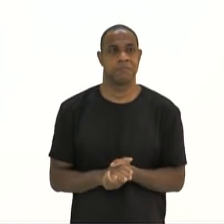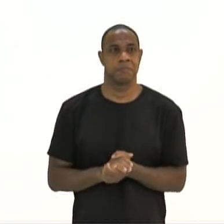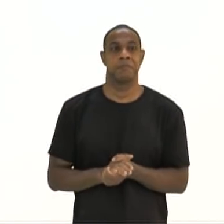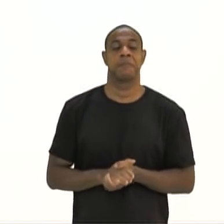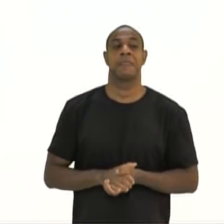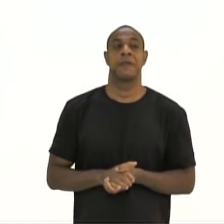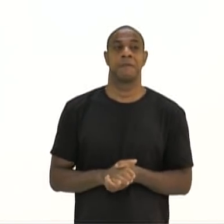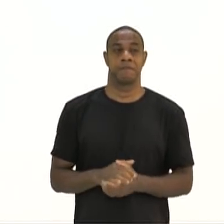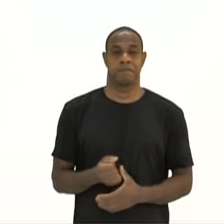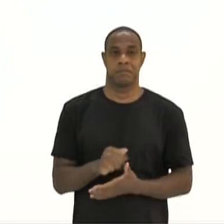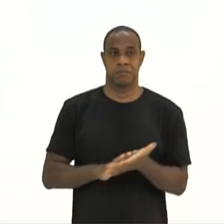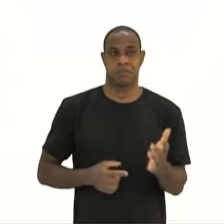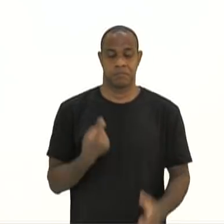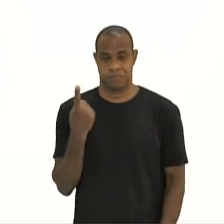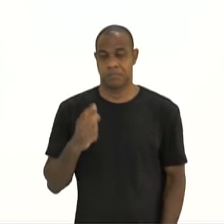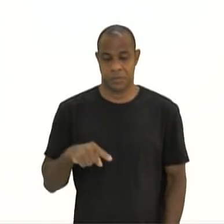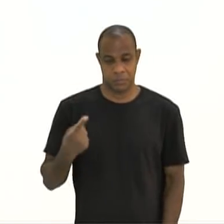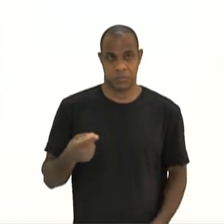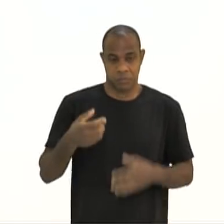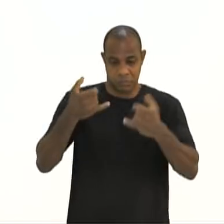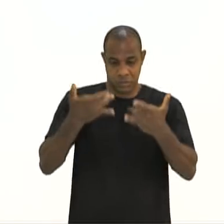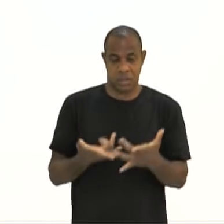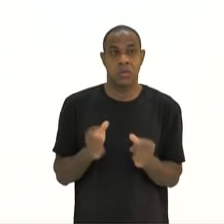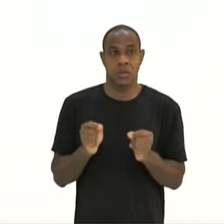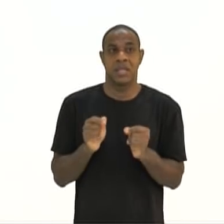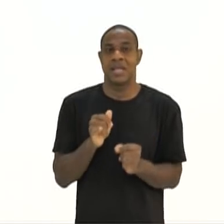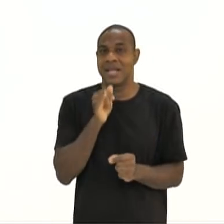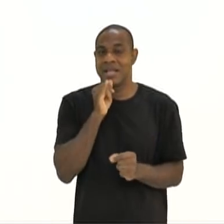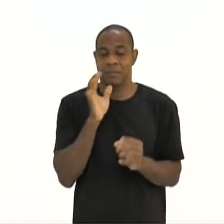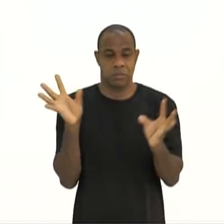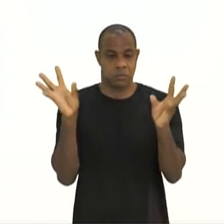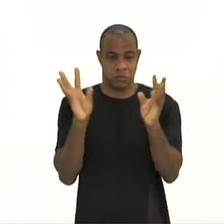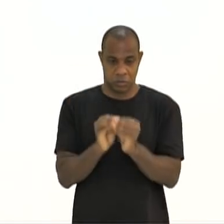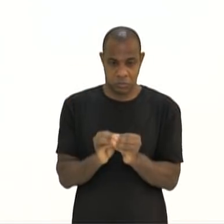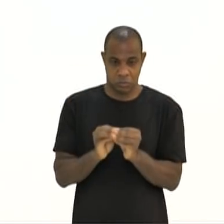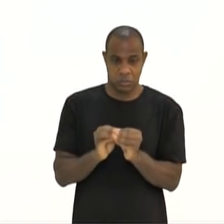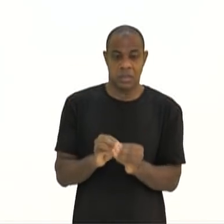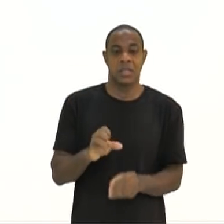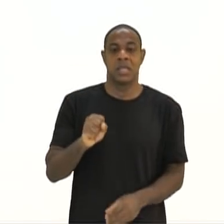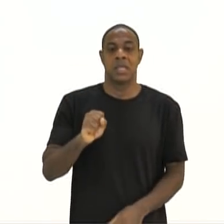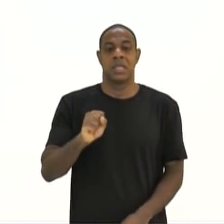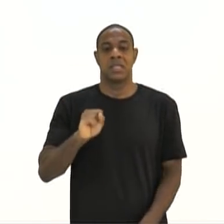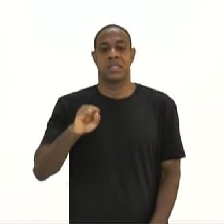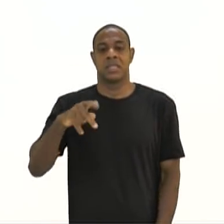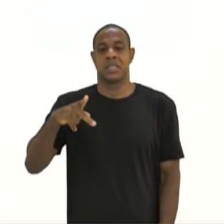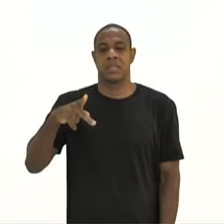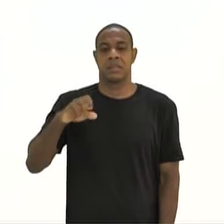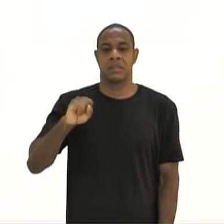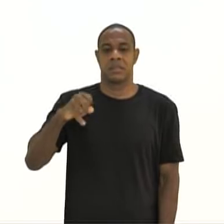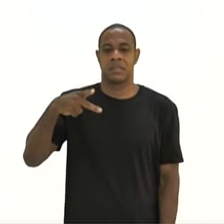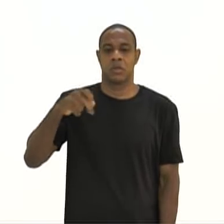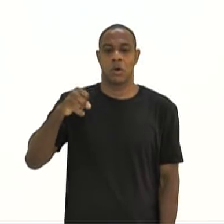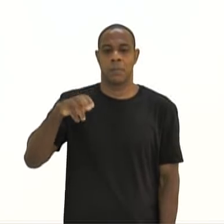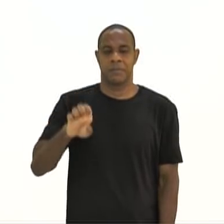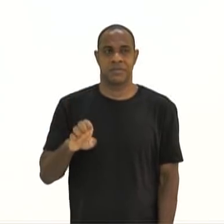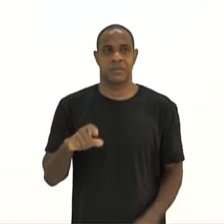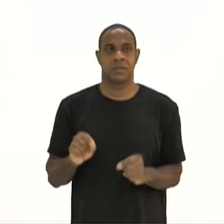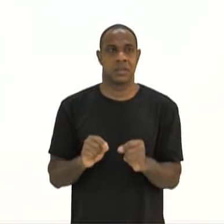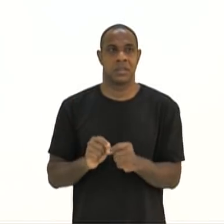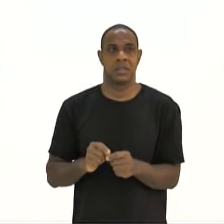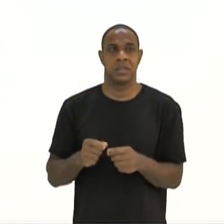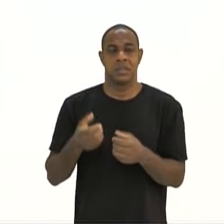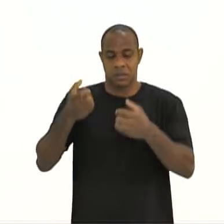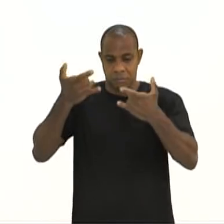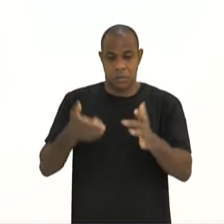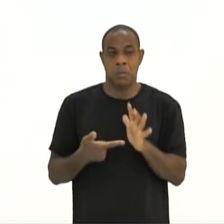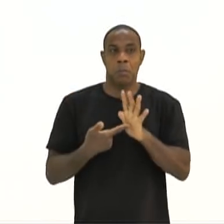1. Após ler os exemplos de sinopse e de resumo sobre os filmes Jurassic Park e Divertidamente,